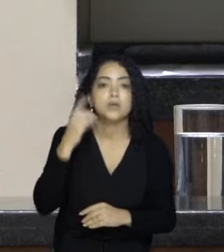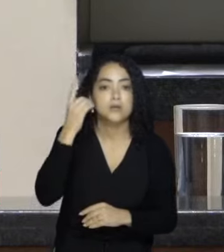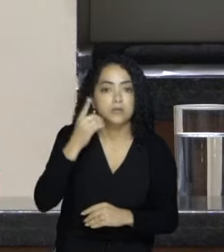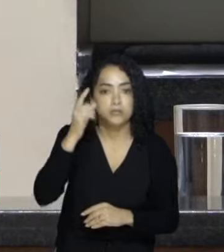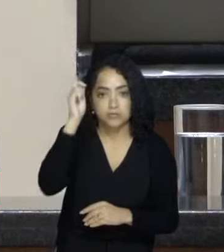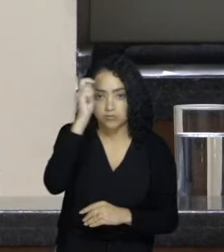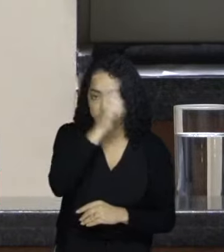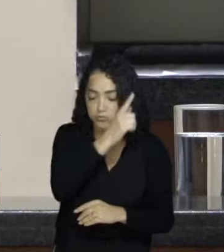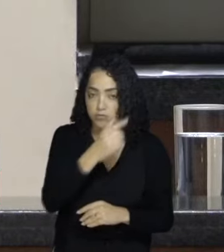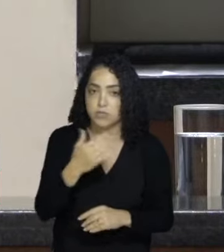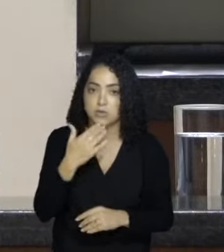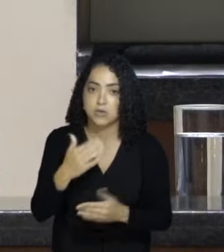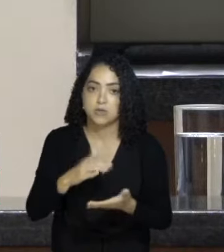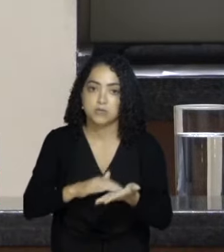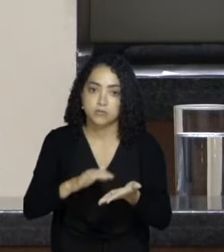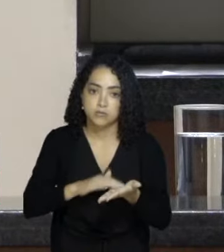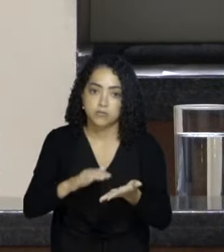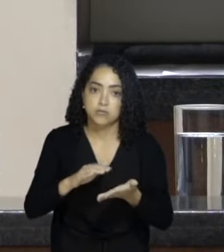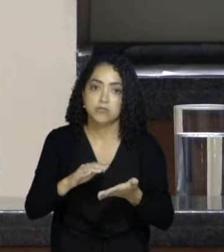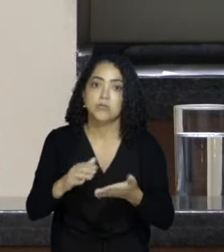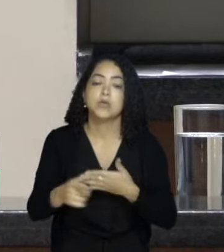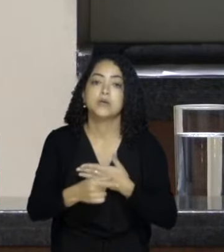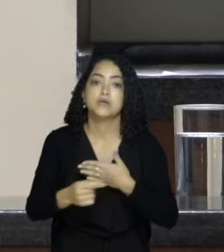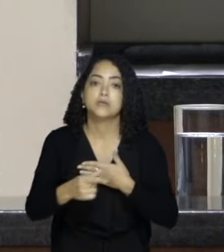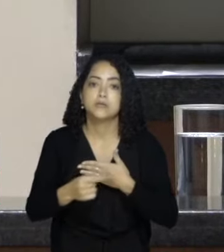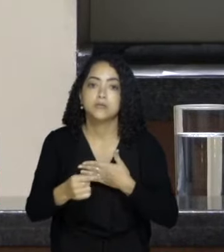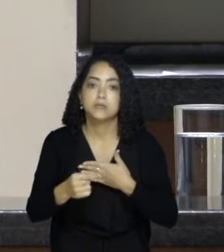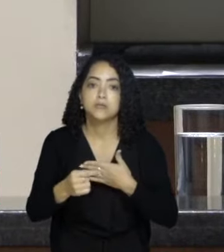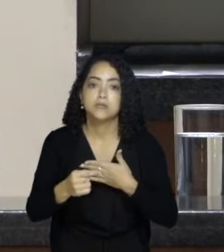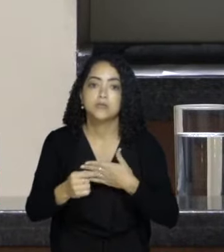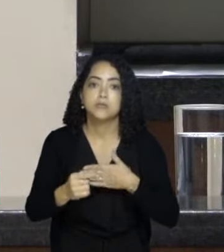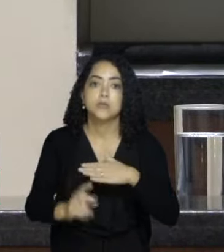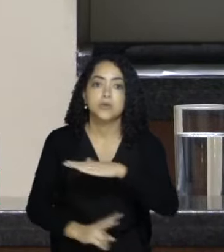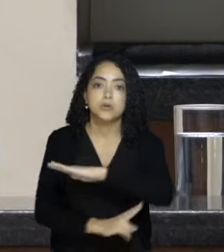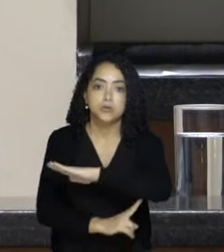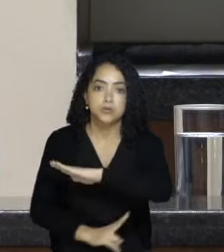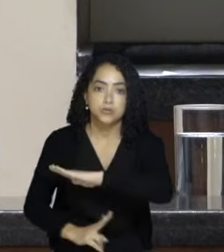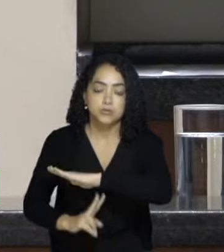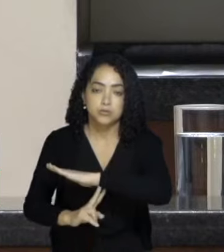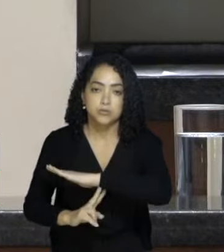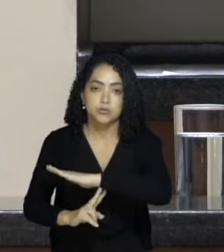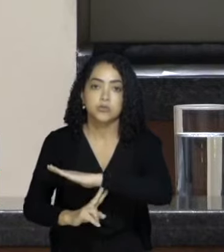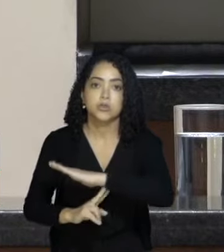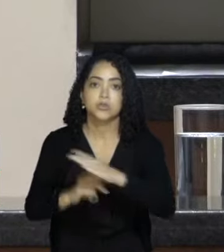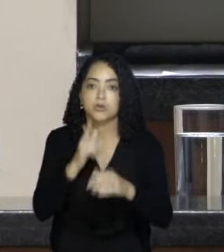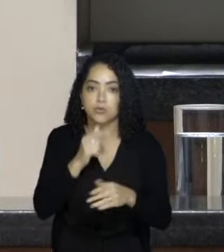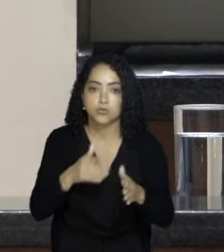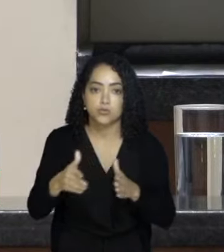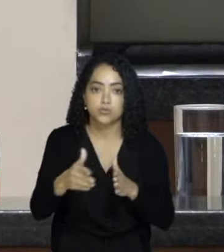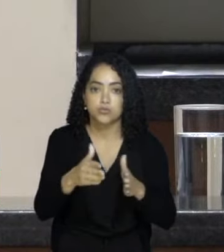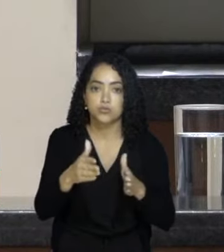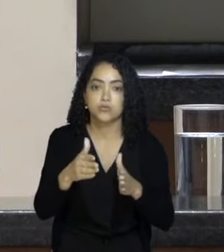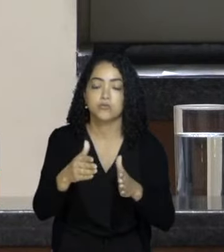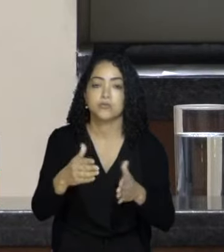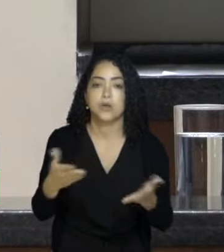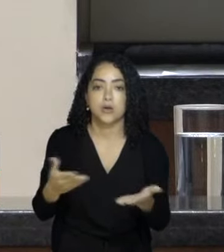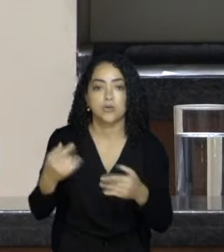solicitando ao secretário de Estado da Casa Civil informações acerca da ponte do rio Jacutinga, no município de Arabutã, em